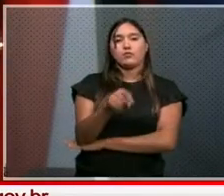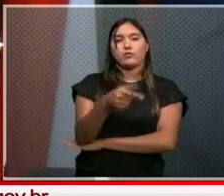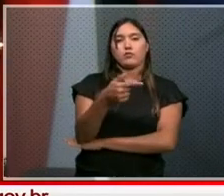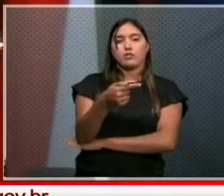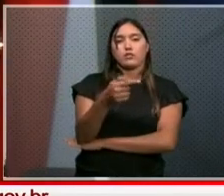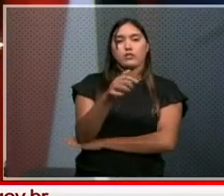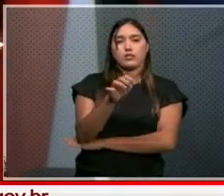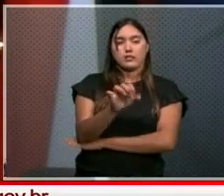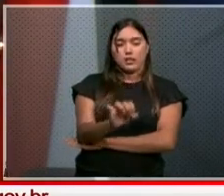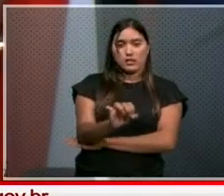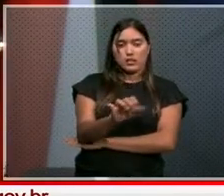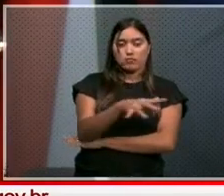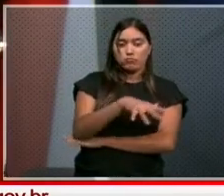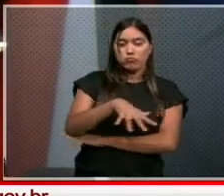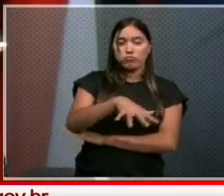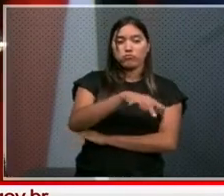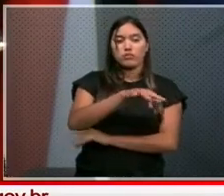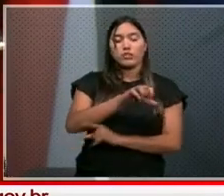a sociedade brasileira